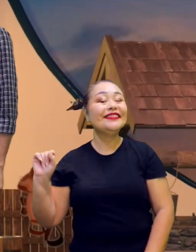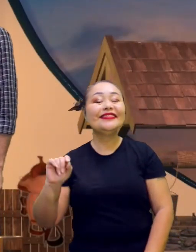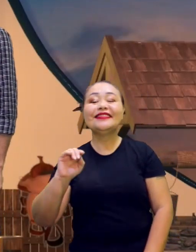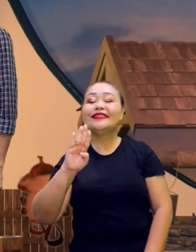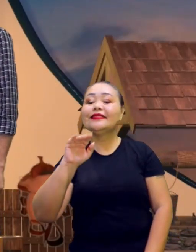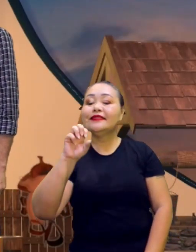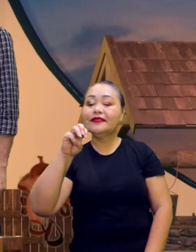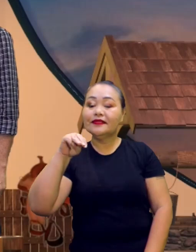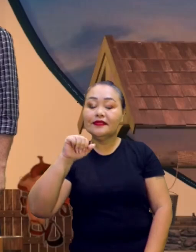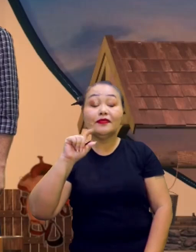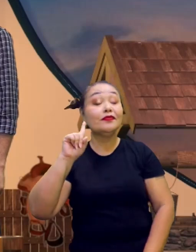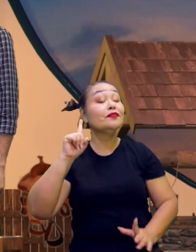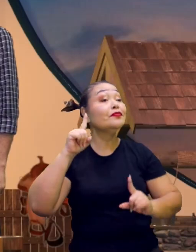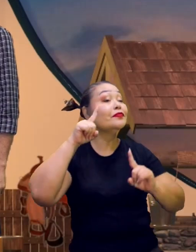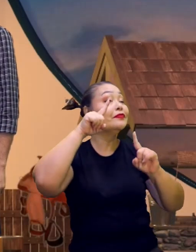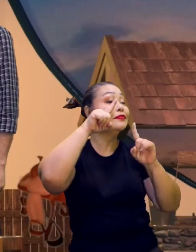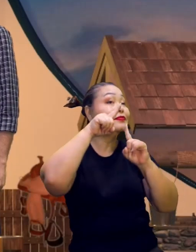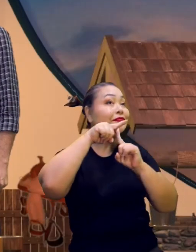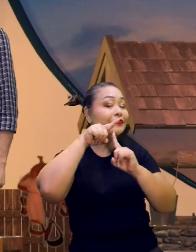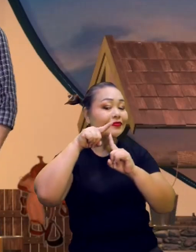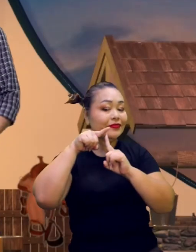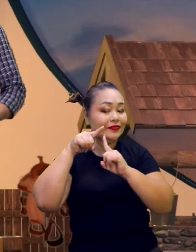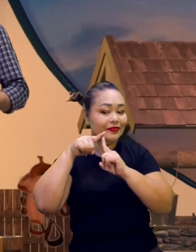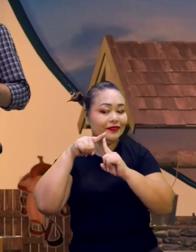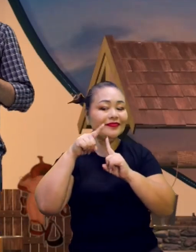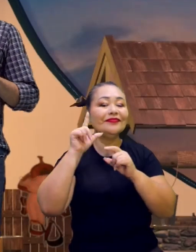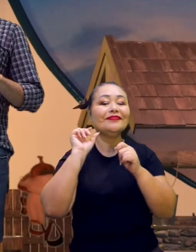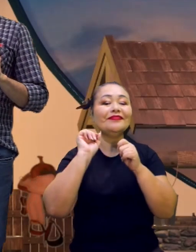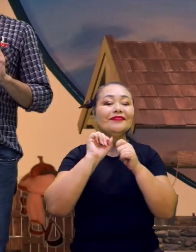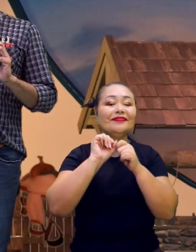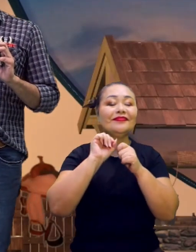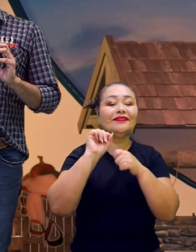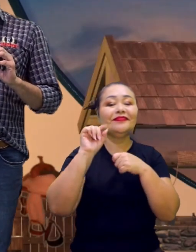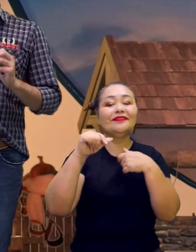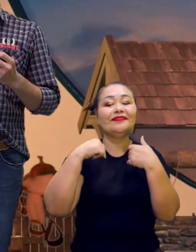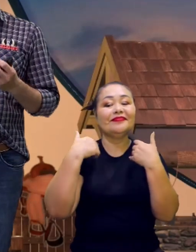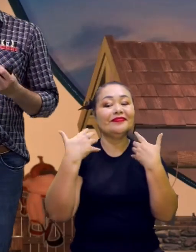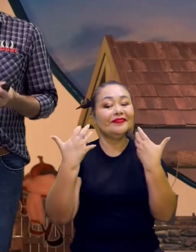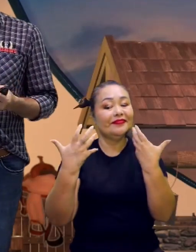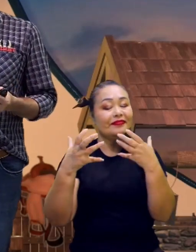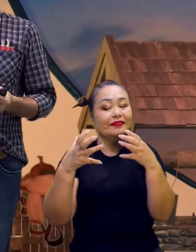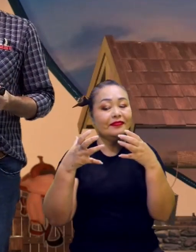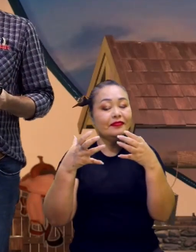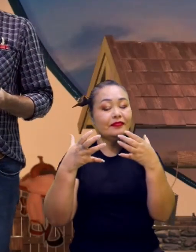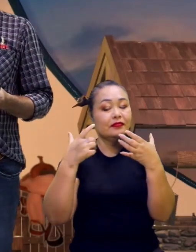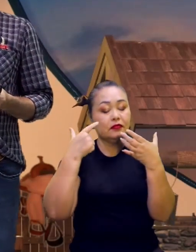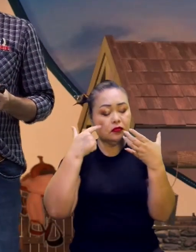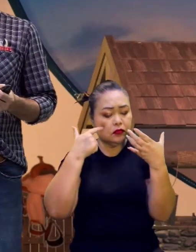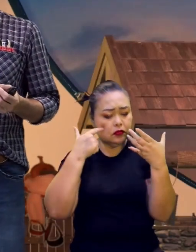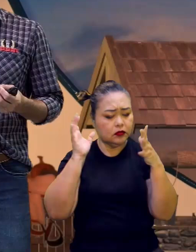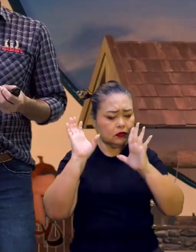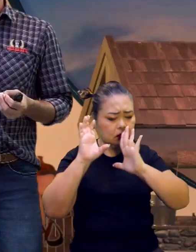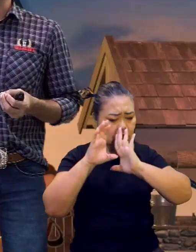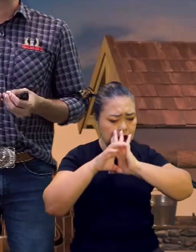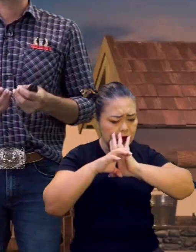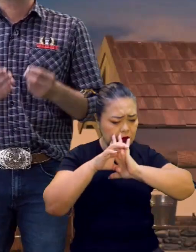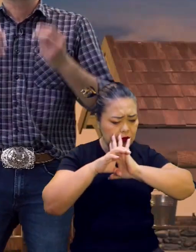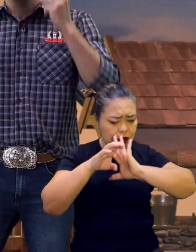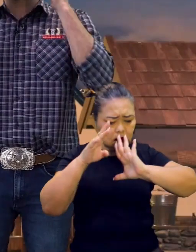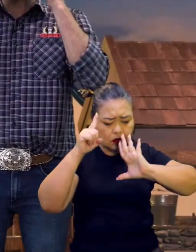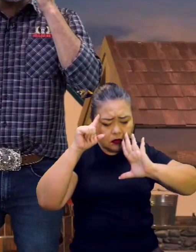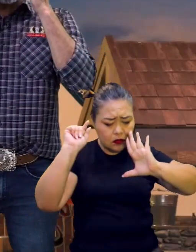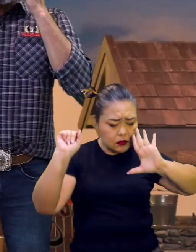são os tipos de bioma? Então, olha lá, nós temos um conceito, né, do que é o